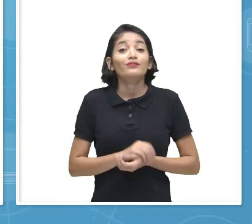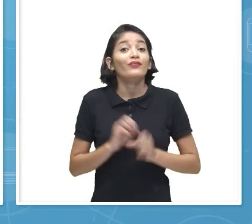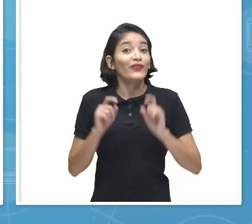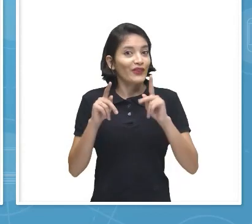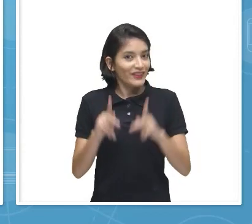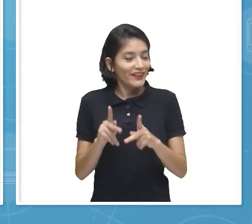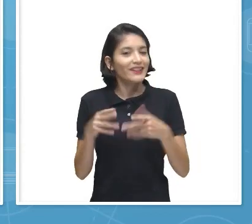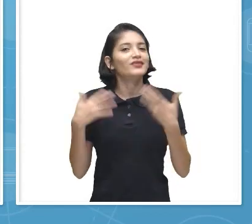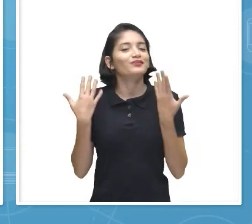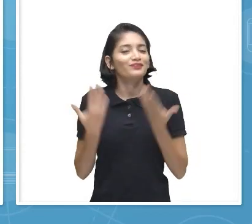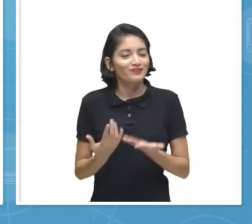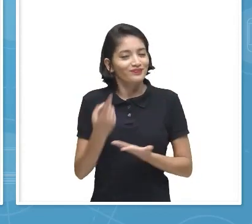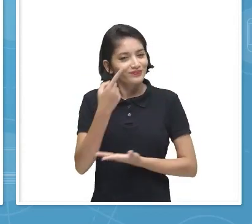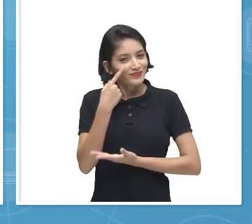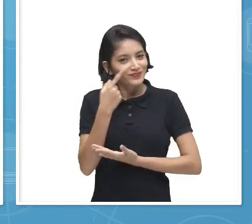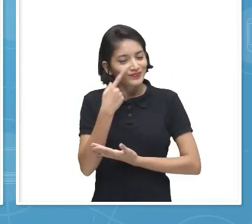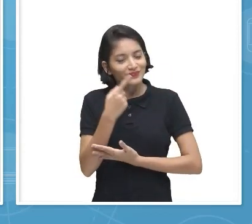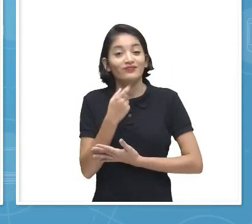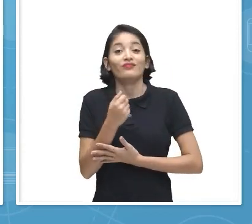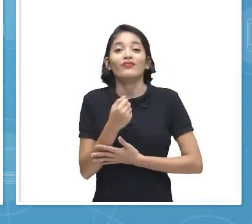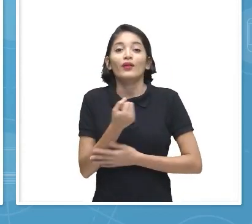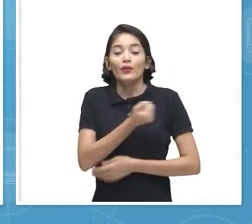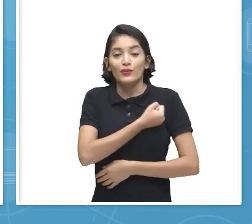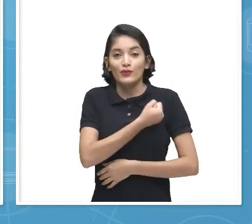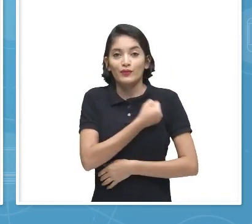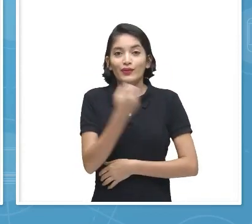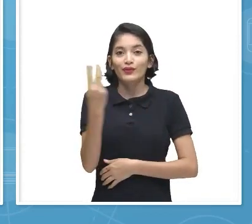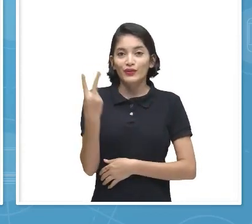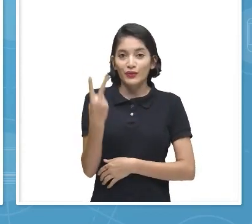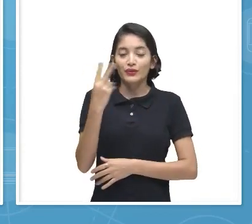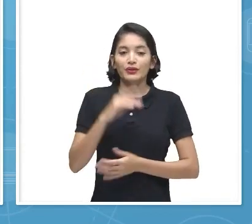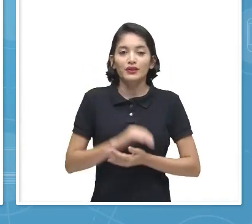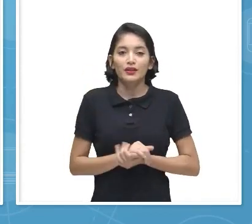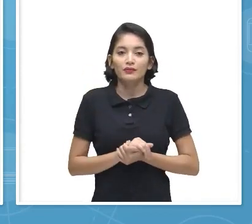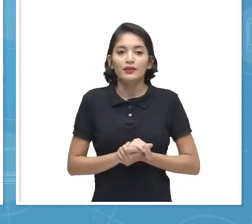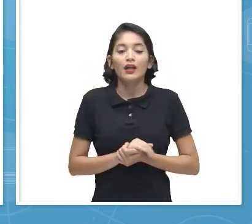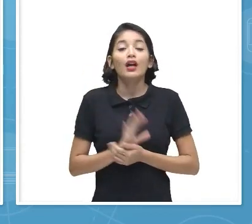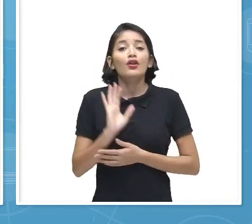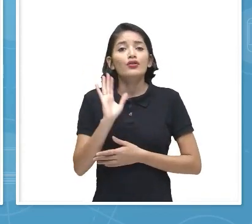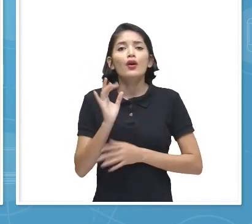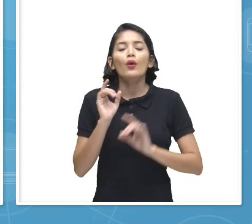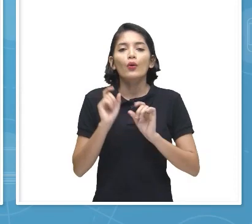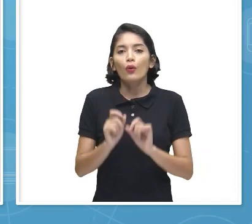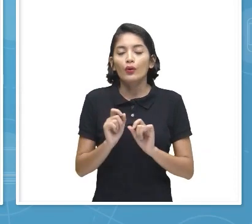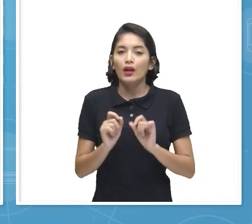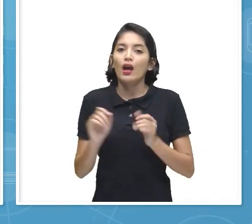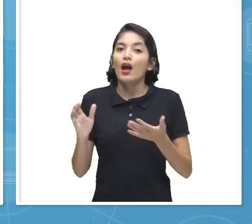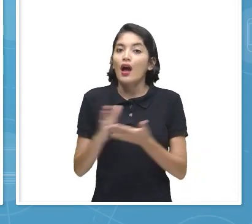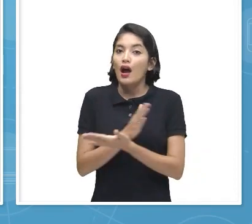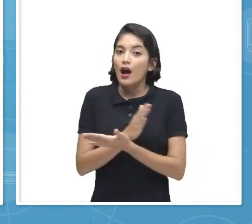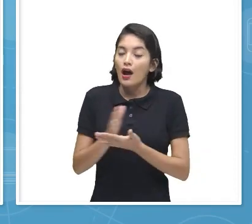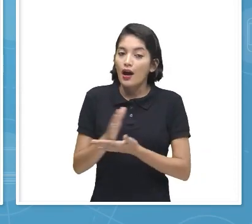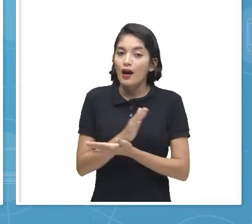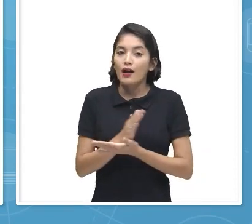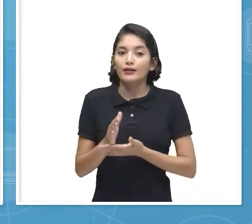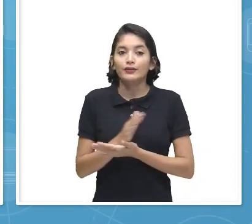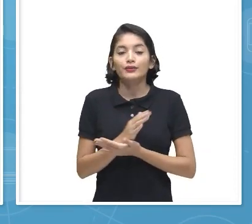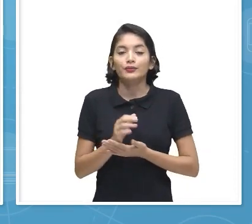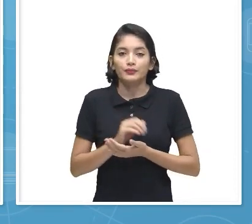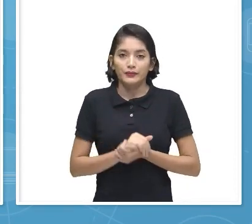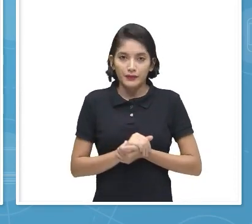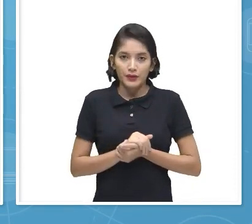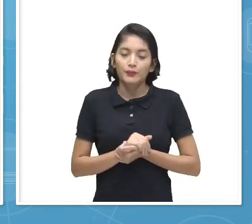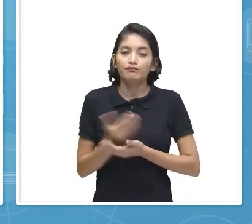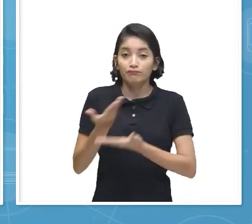Ok, alunos, vamos lá então agora com a questão 2. Eu já vou fazendo para vocês algumas, agora eu vou fazer trocado. Primeiro eu vou fazer